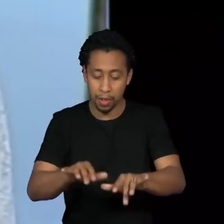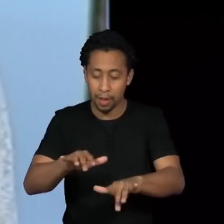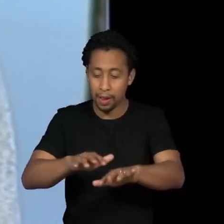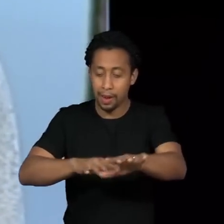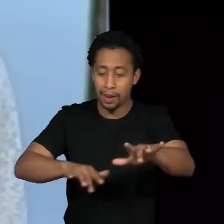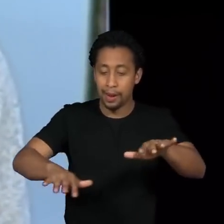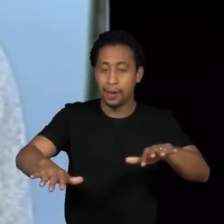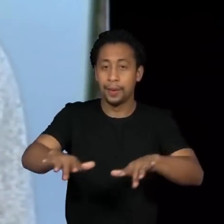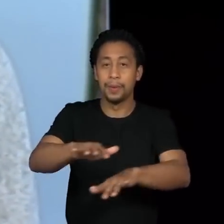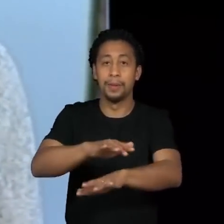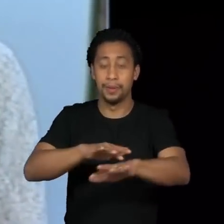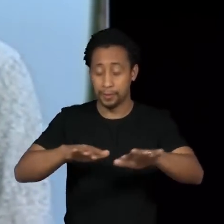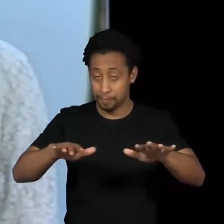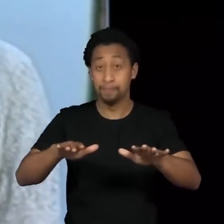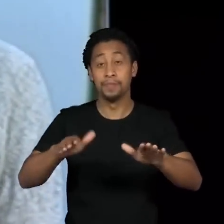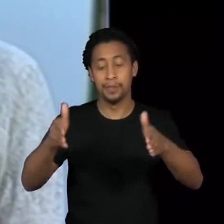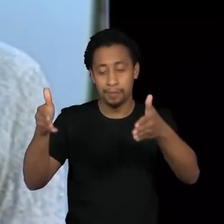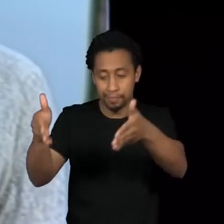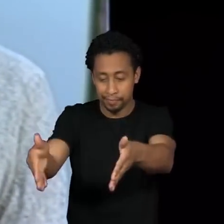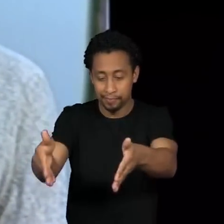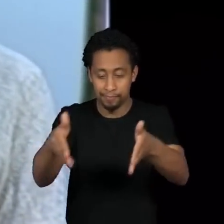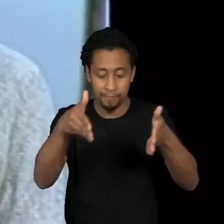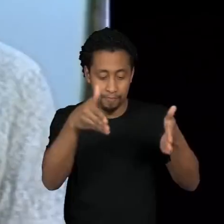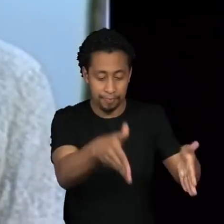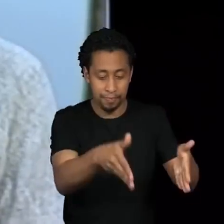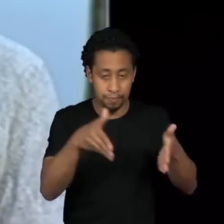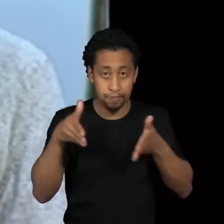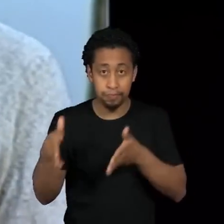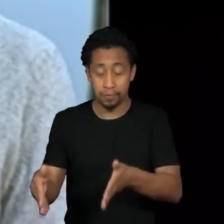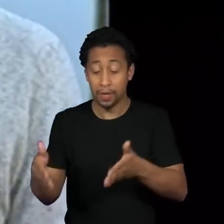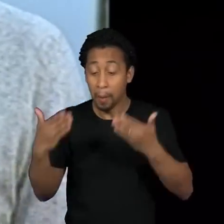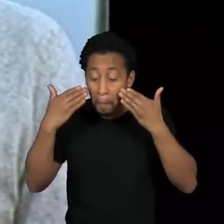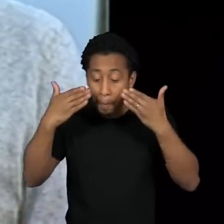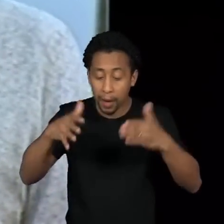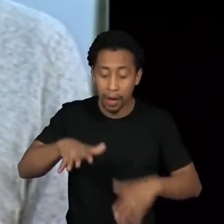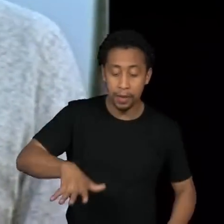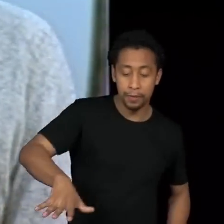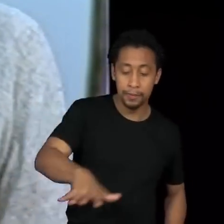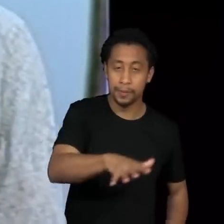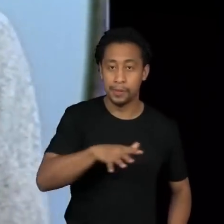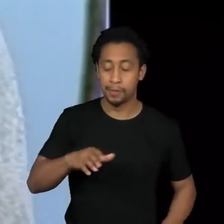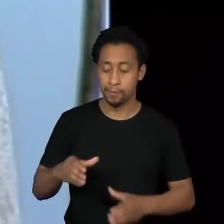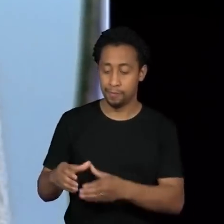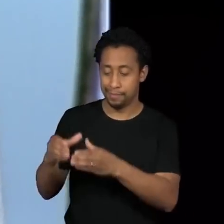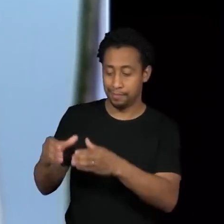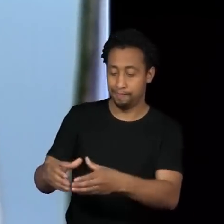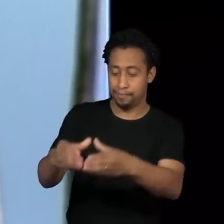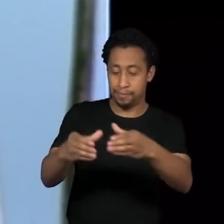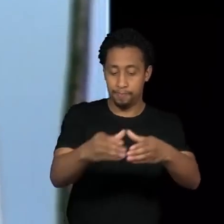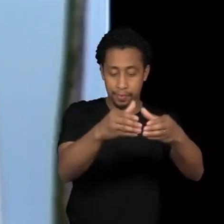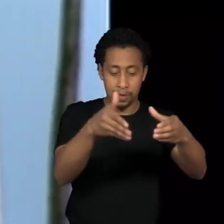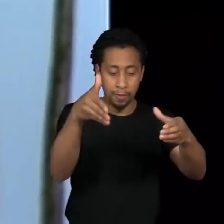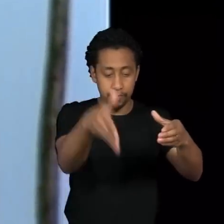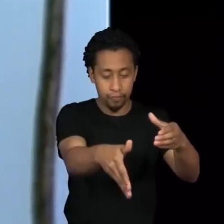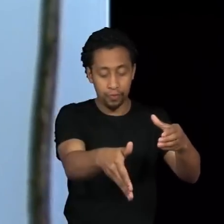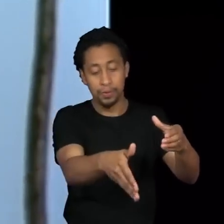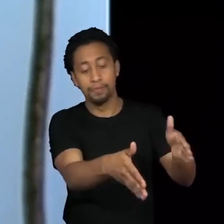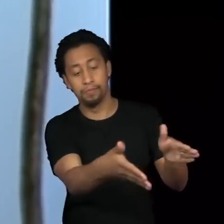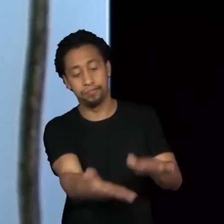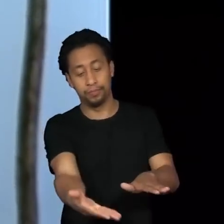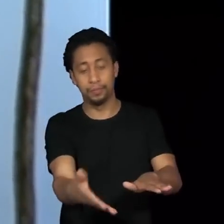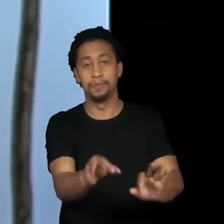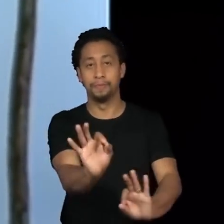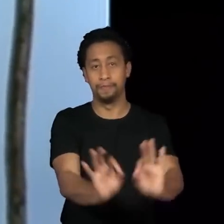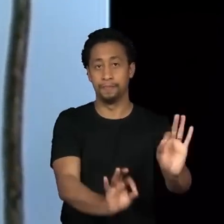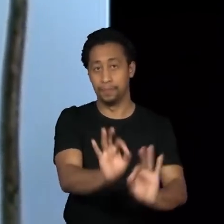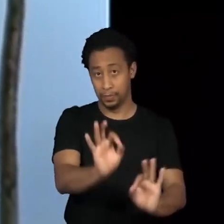brasas sepultadas em covas abertas diante de cada um dos troncos. A partir deste momento,